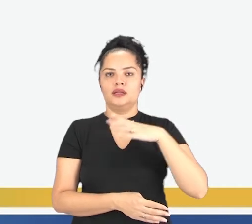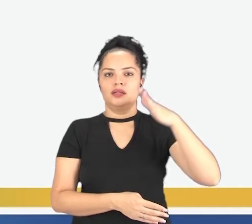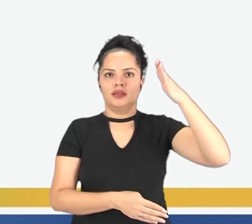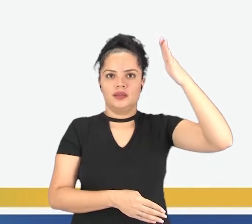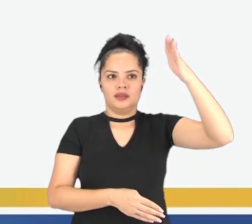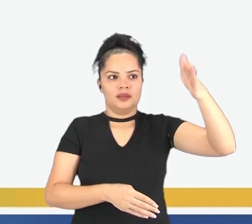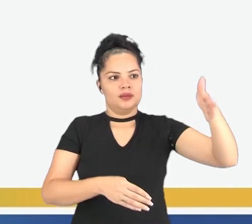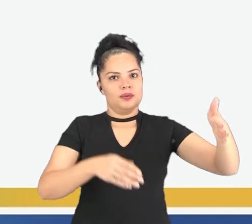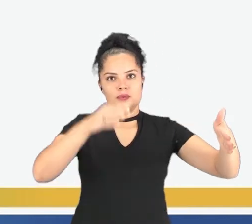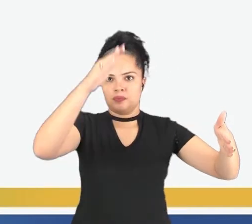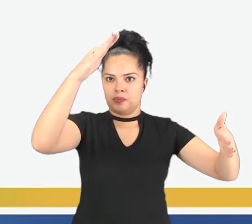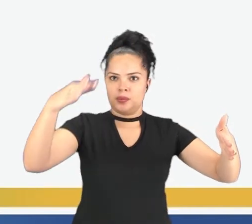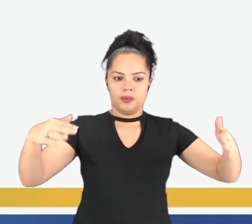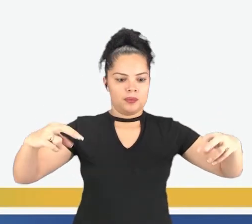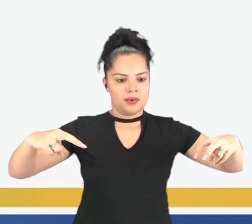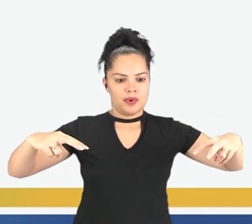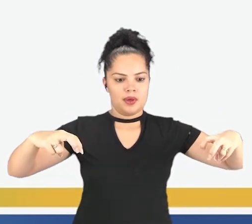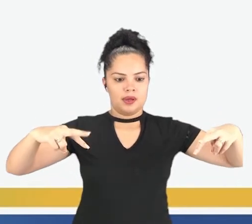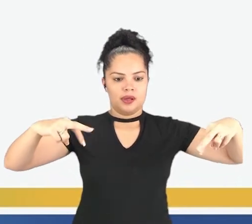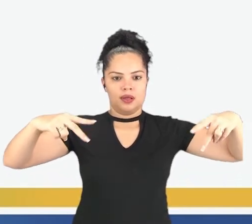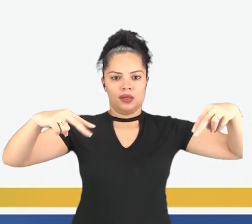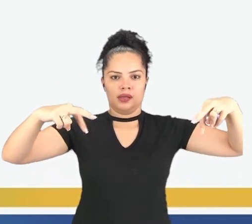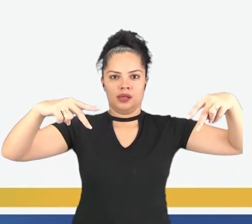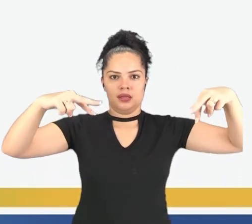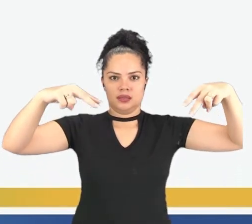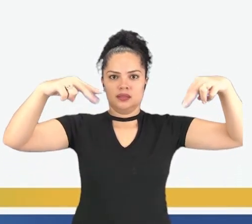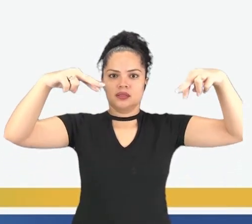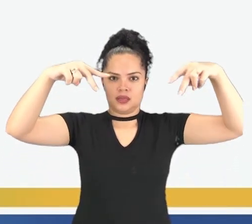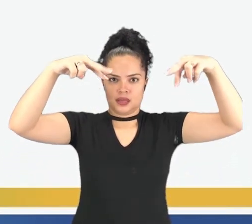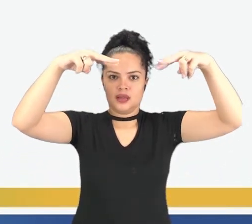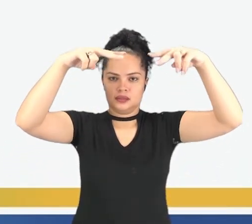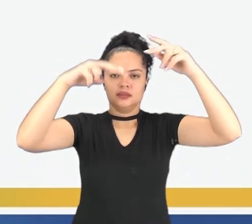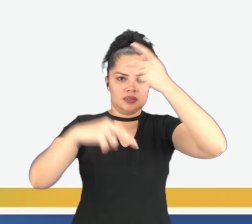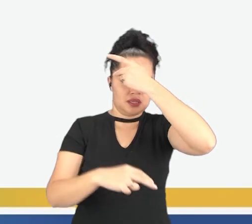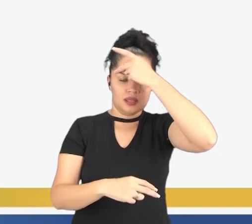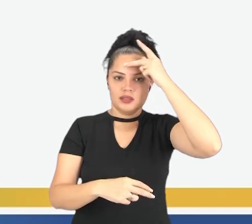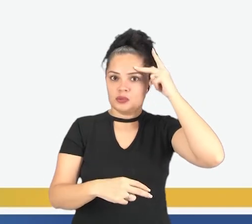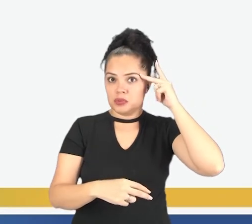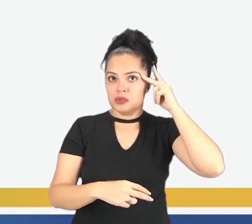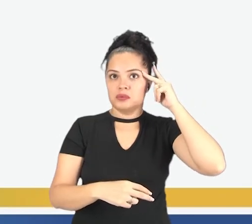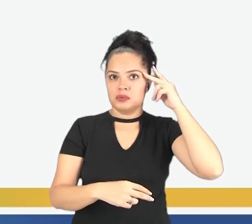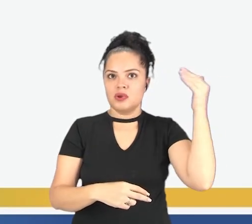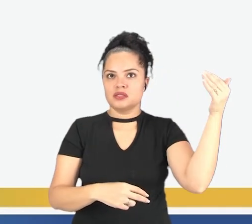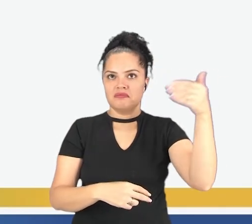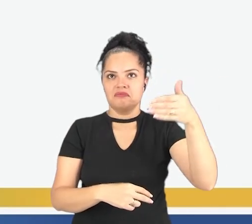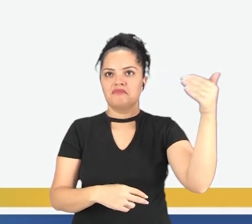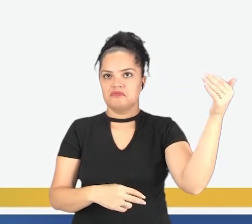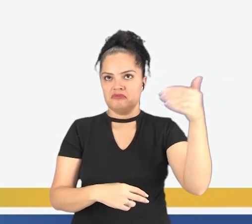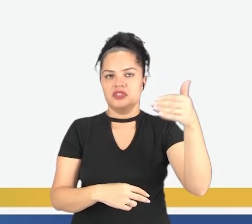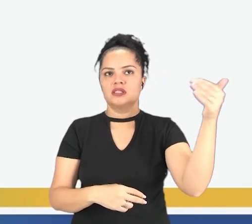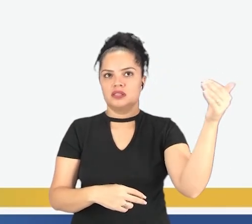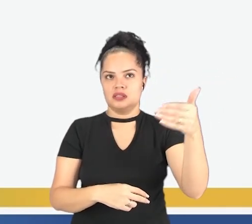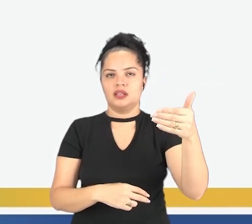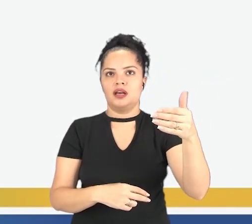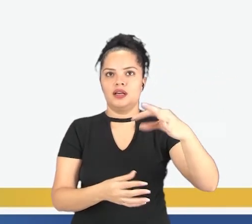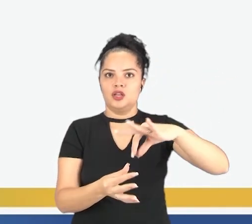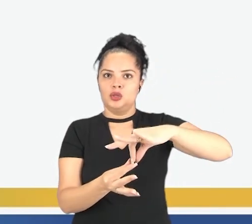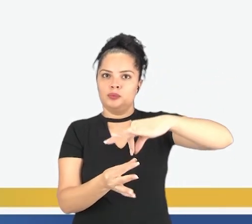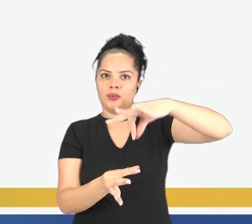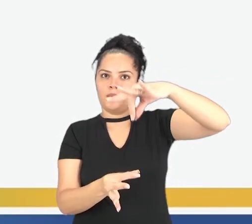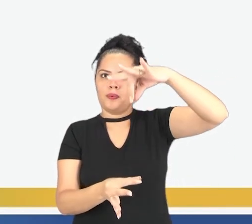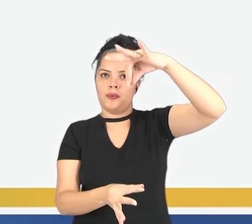9 níveis e uma altura de 69,7 metros. Este monumento esconde mistérios da civilização maia, tendo